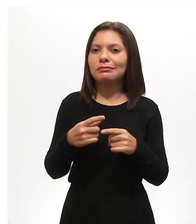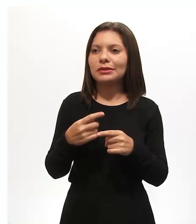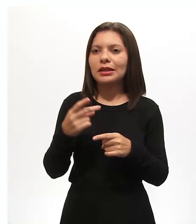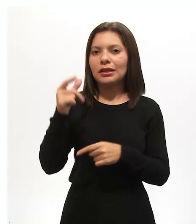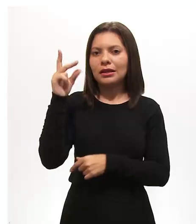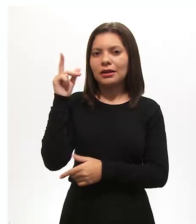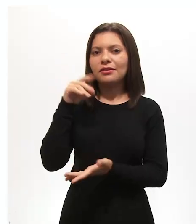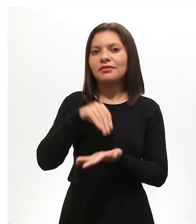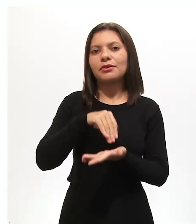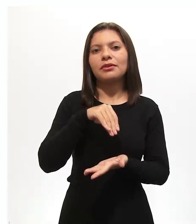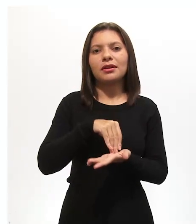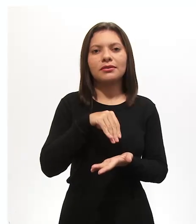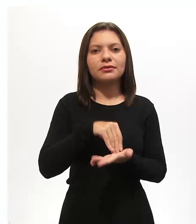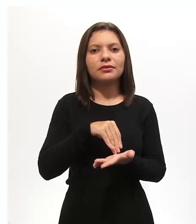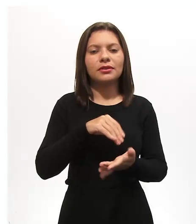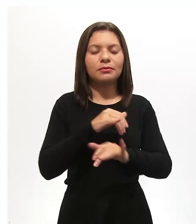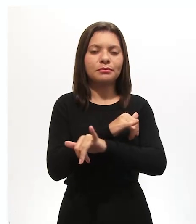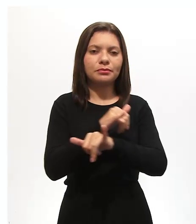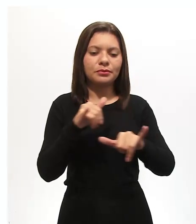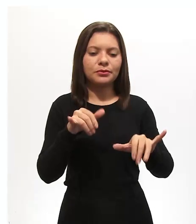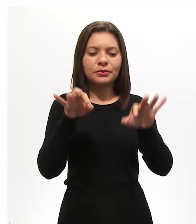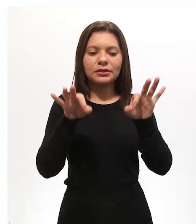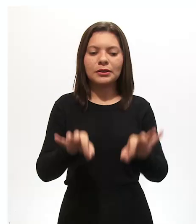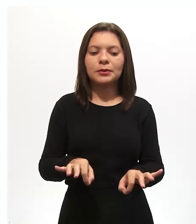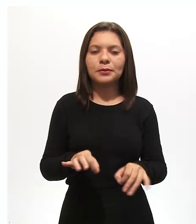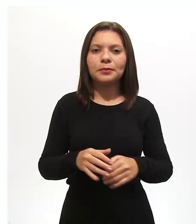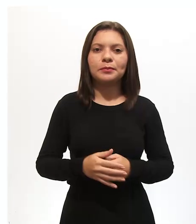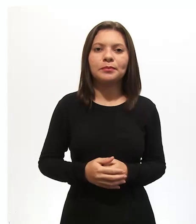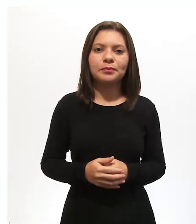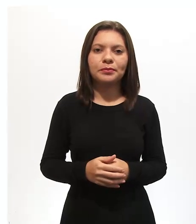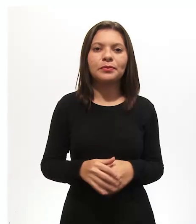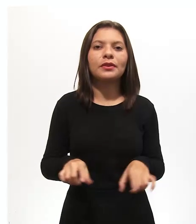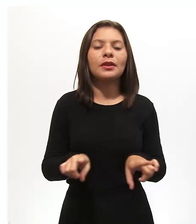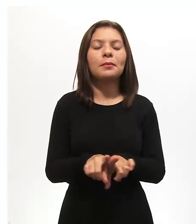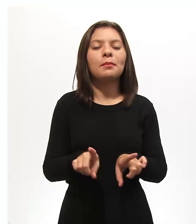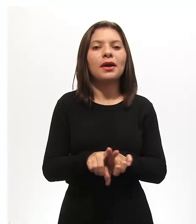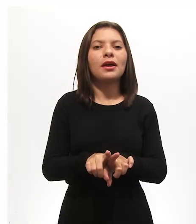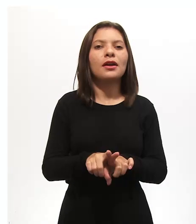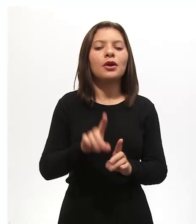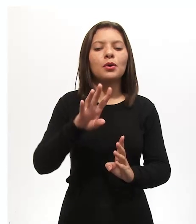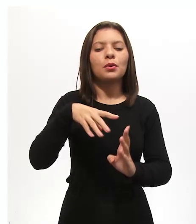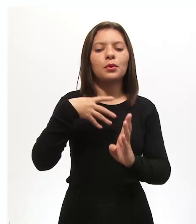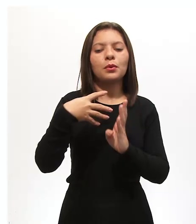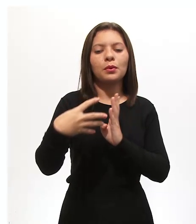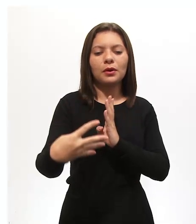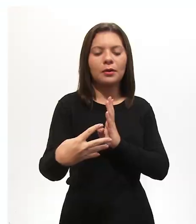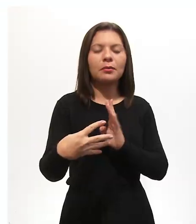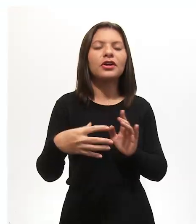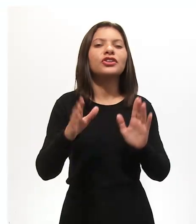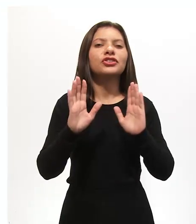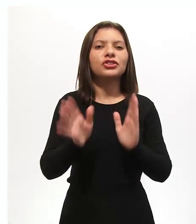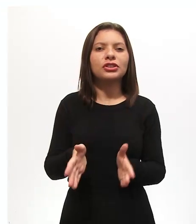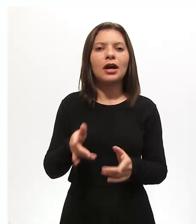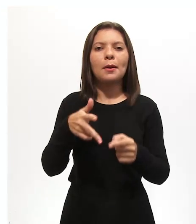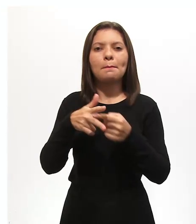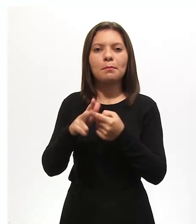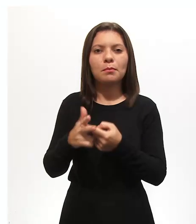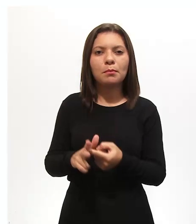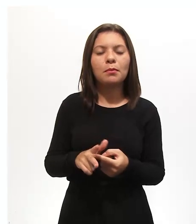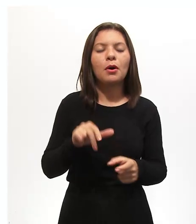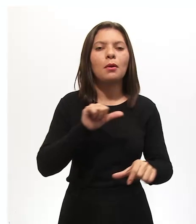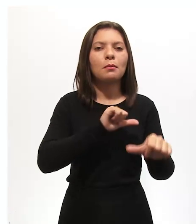todas as informações ao seu aluno. Com o cronograma de transição, adaptou